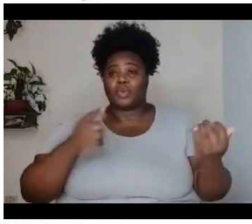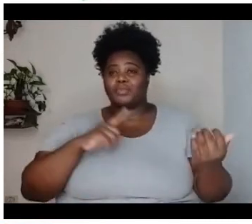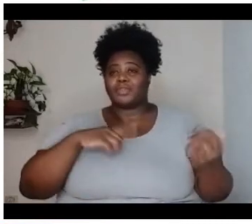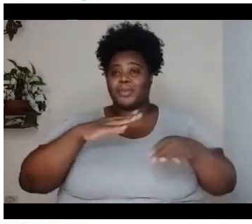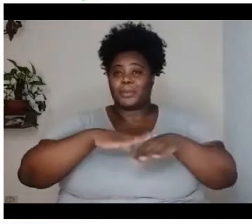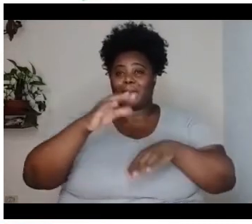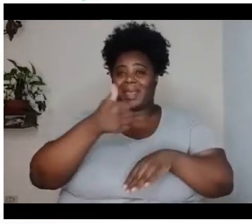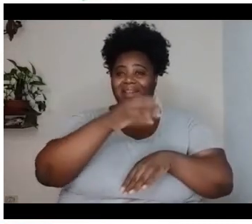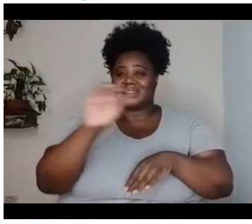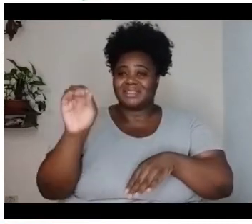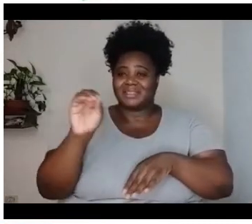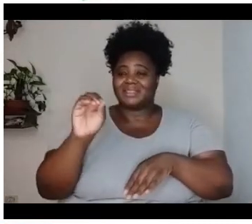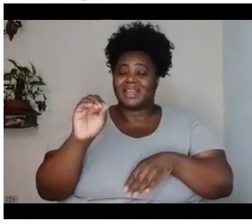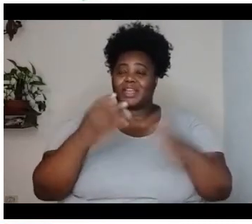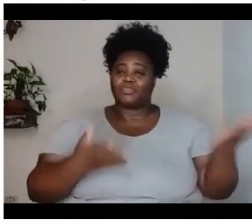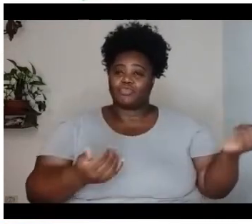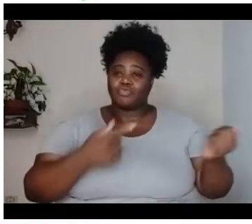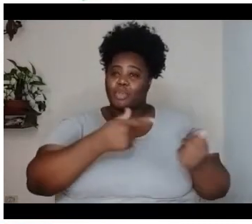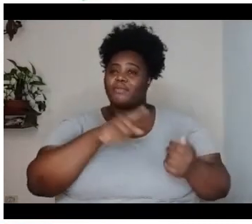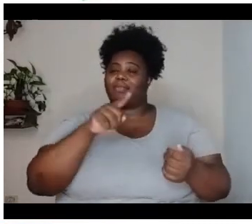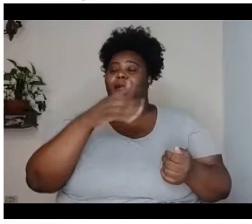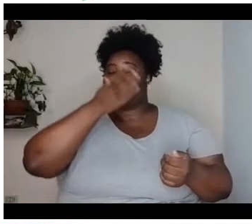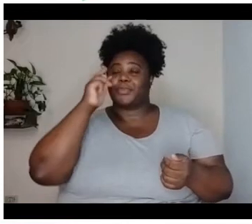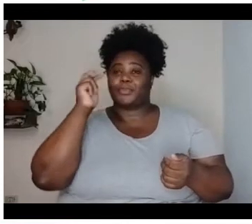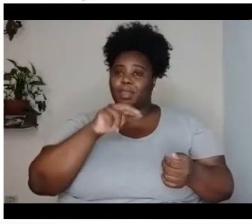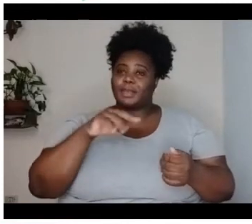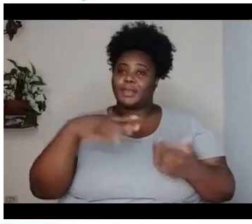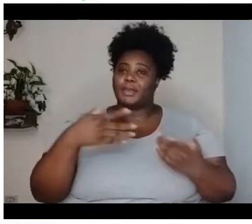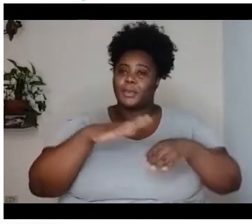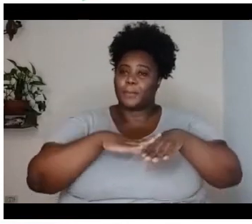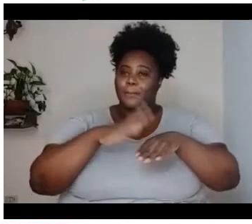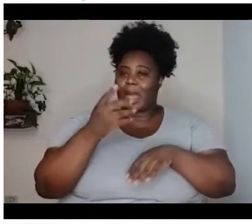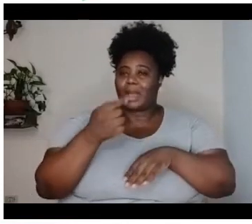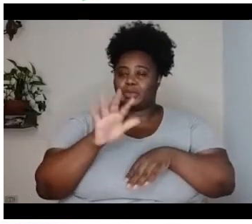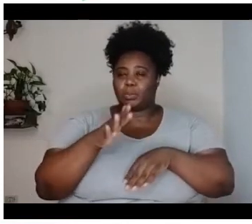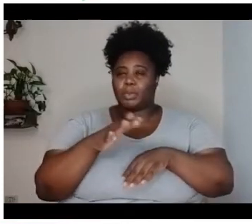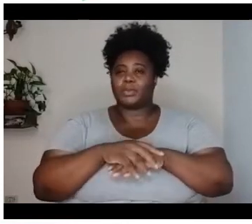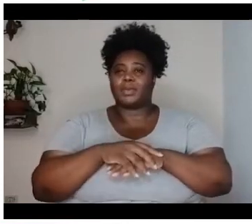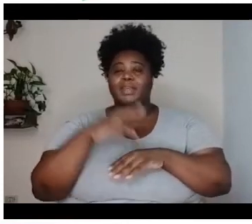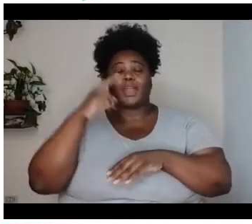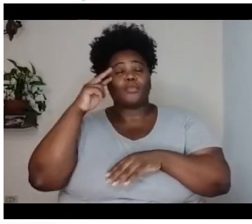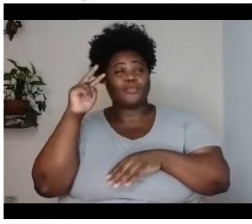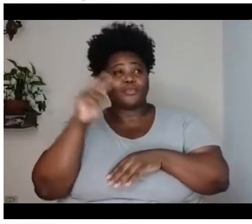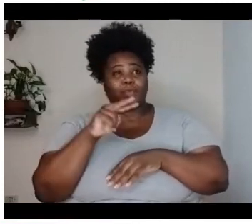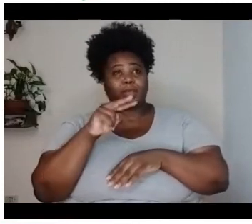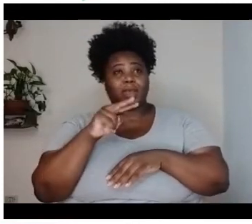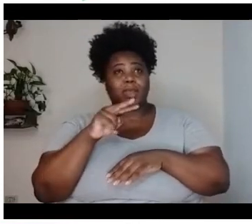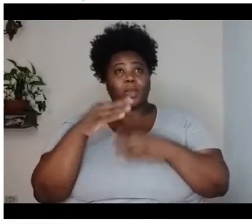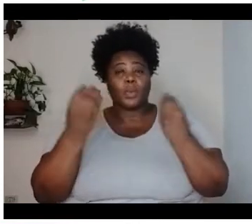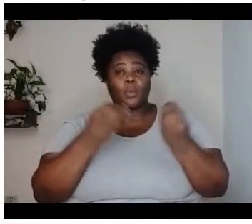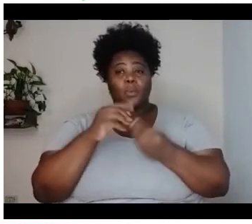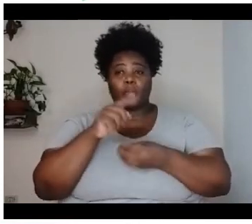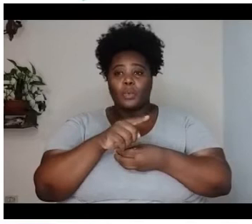100 ou 150 jovens no auditório, um pouco mais que isso, e eu via o quanto aquilo